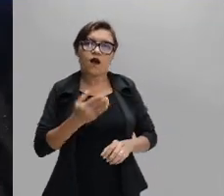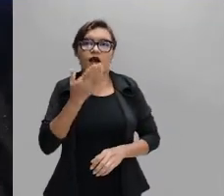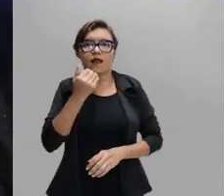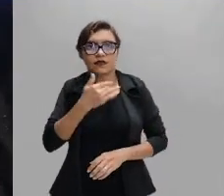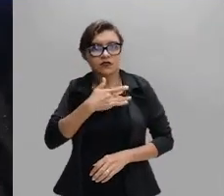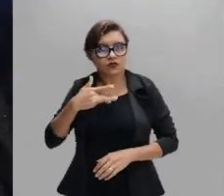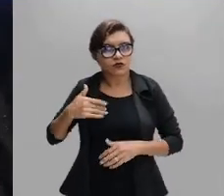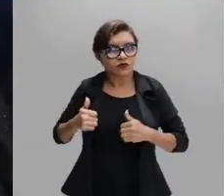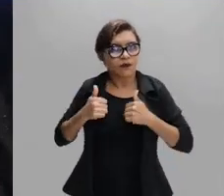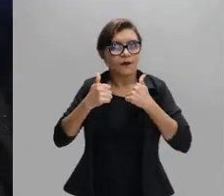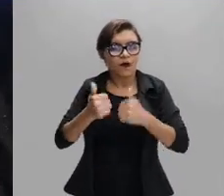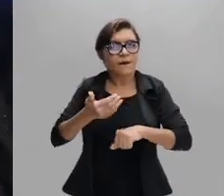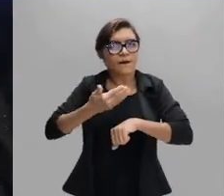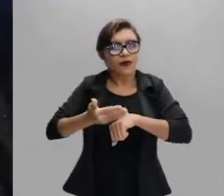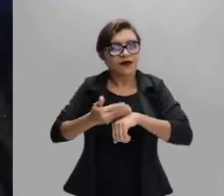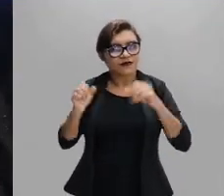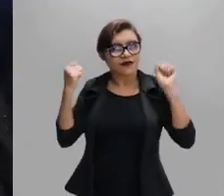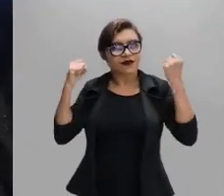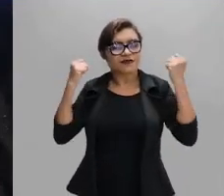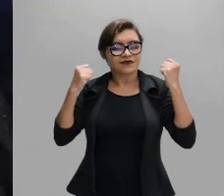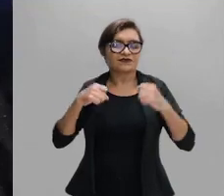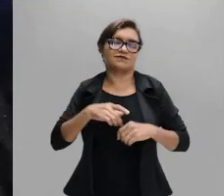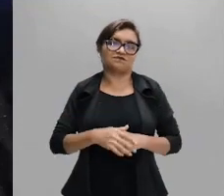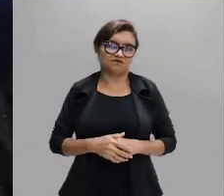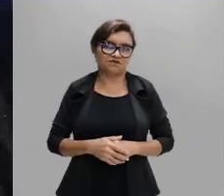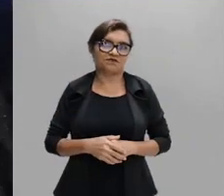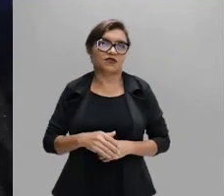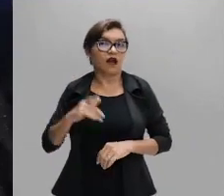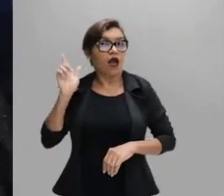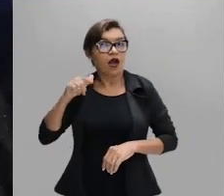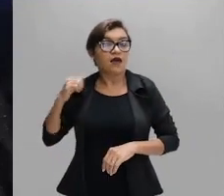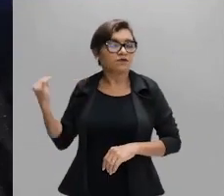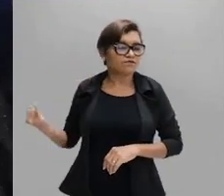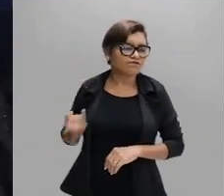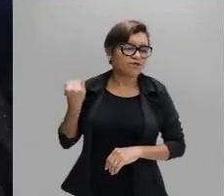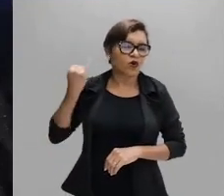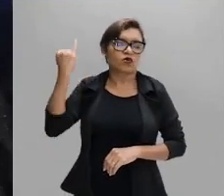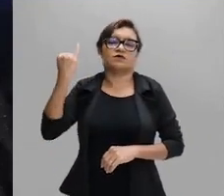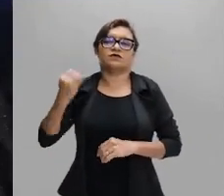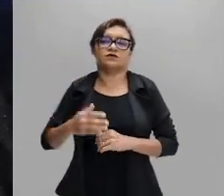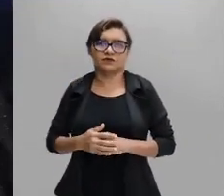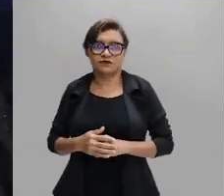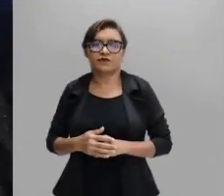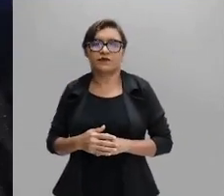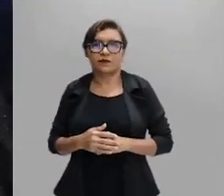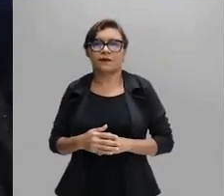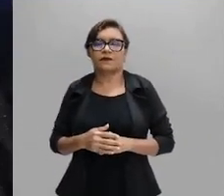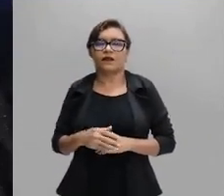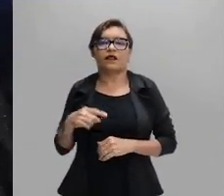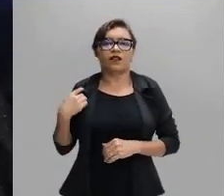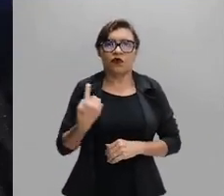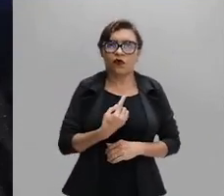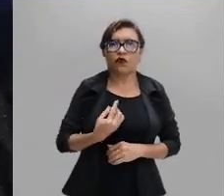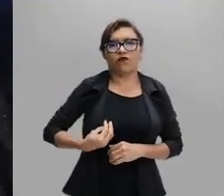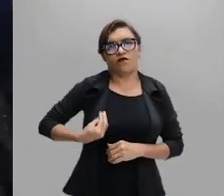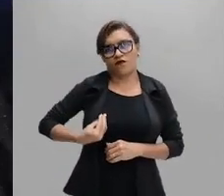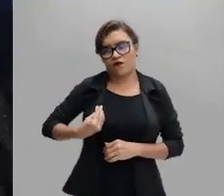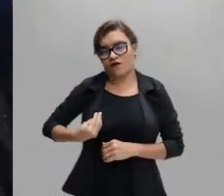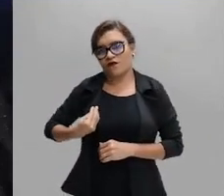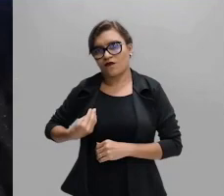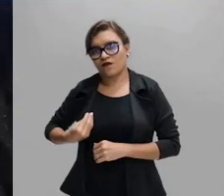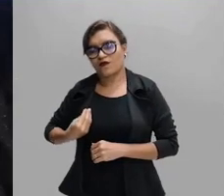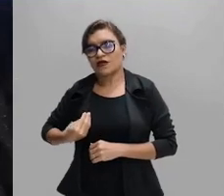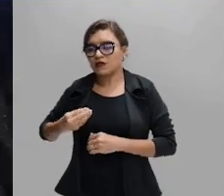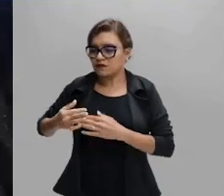alimentação saudável e da prática de exercícios físicos. Então é fundamental nós adicionarmos à nossa rotina exercícios